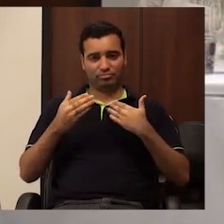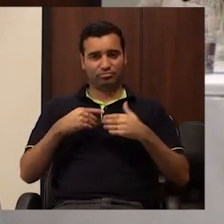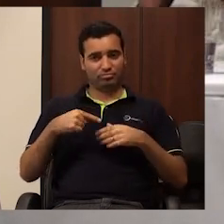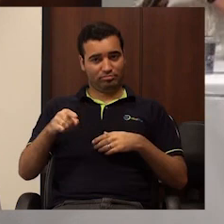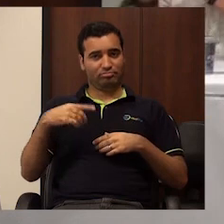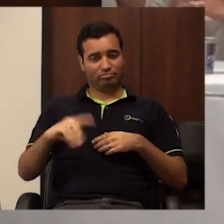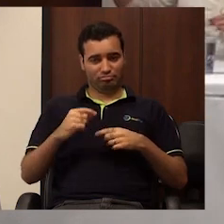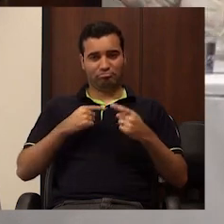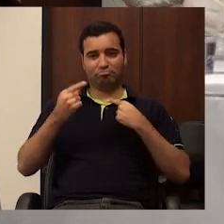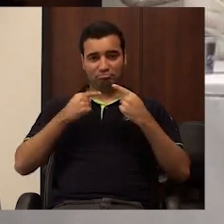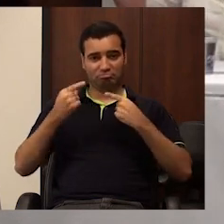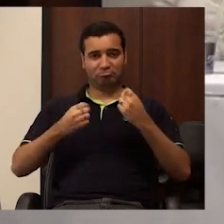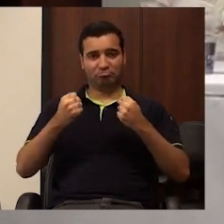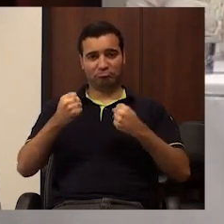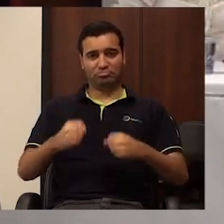ser quente.